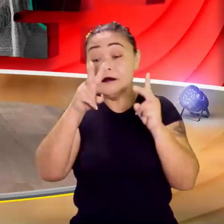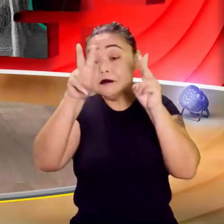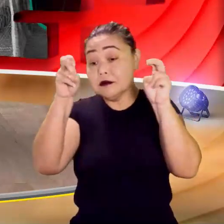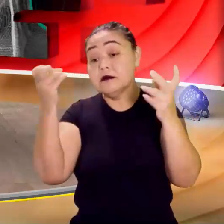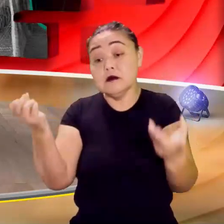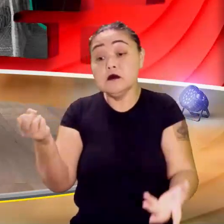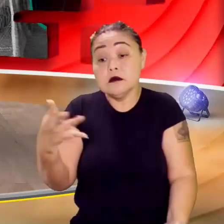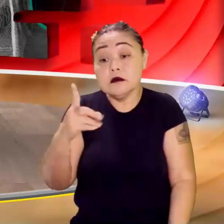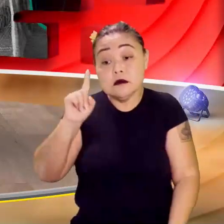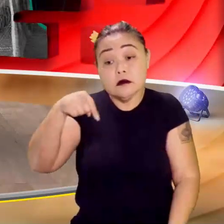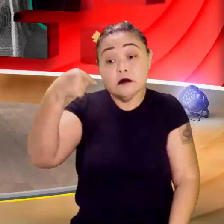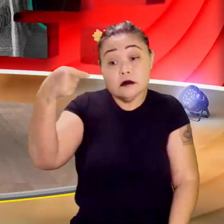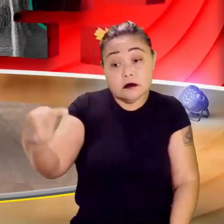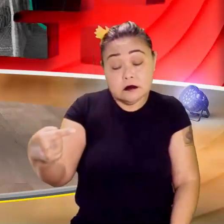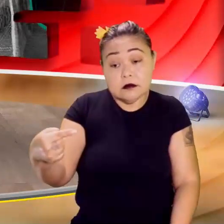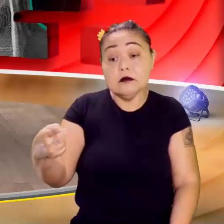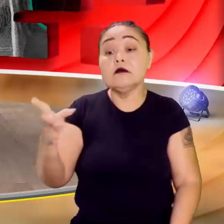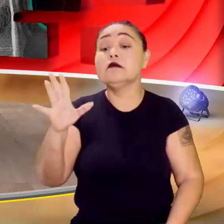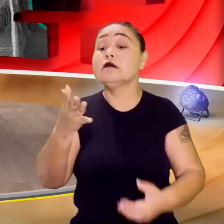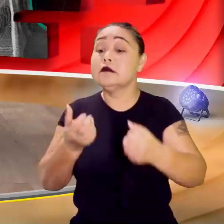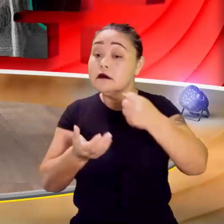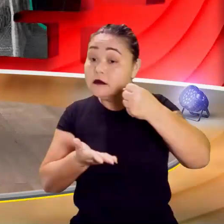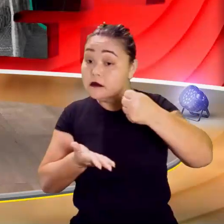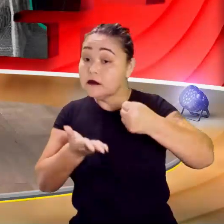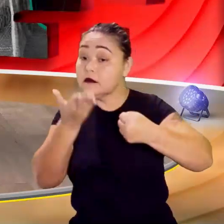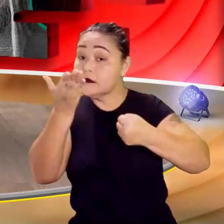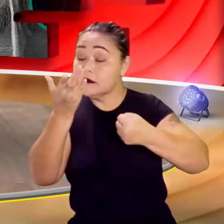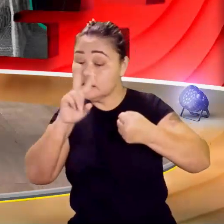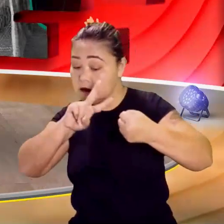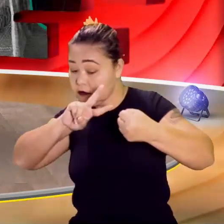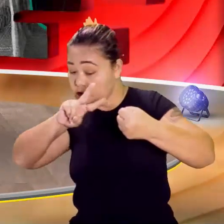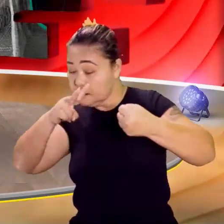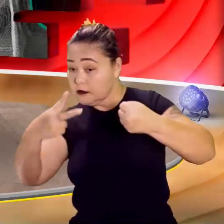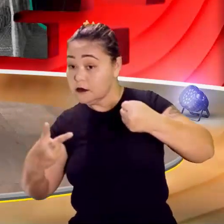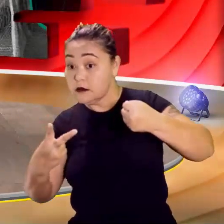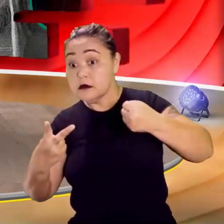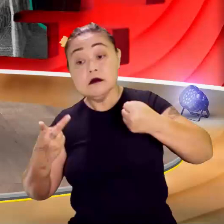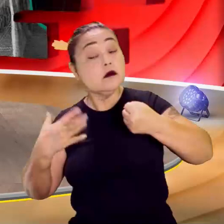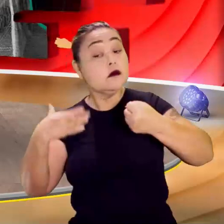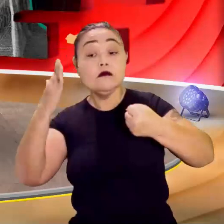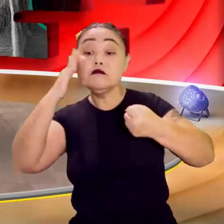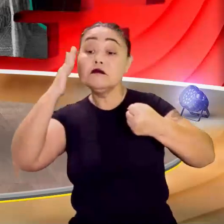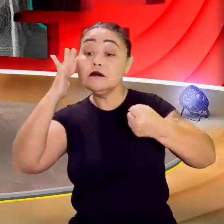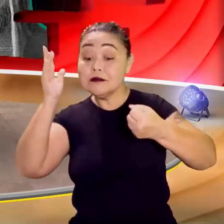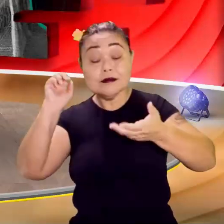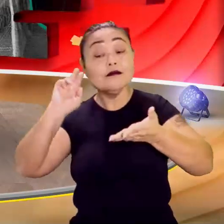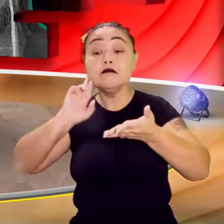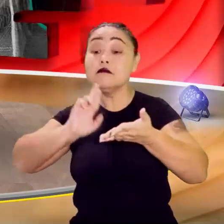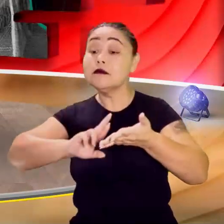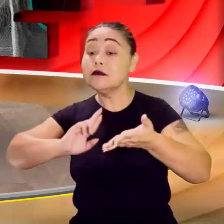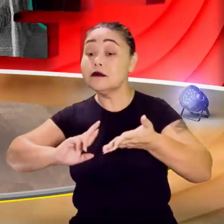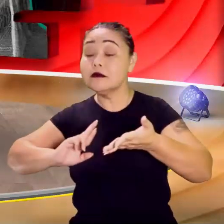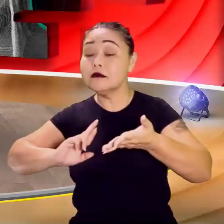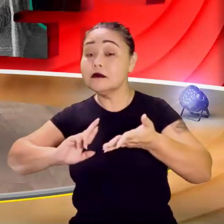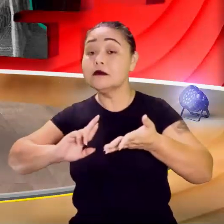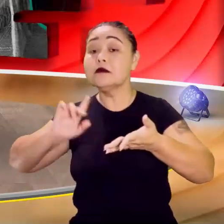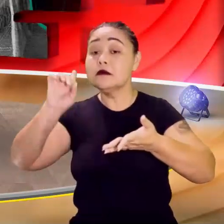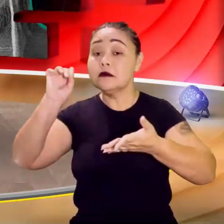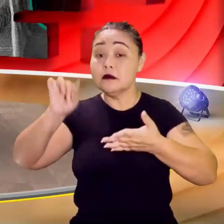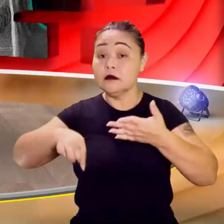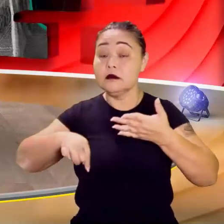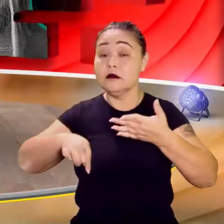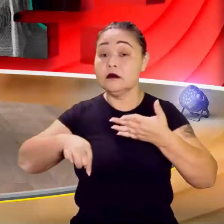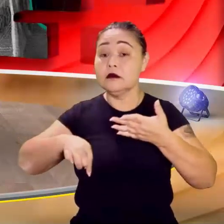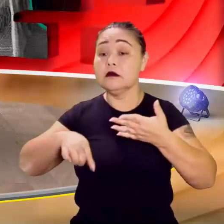novo. Depois que passa pela exponencial, aqui no logaritmo fica quase que automático, né? Porque e a jogada é